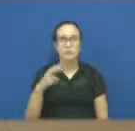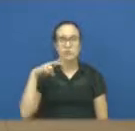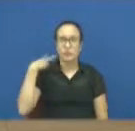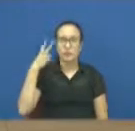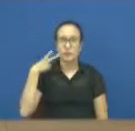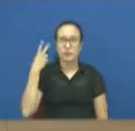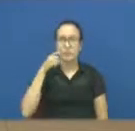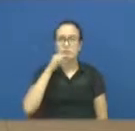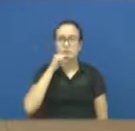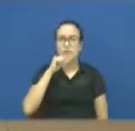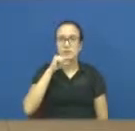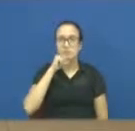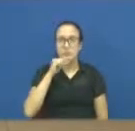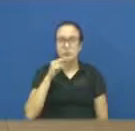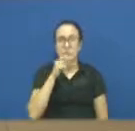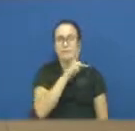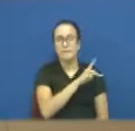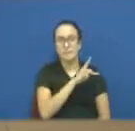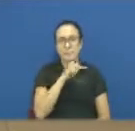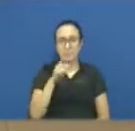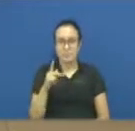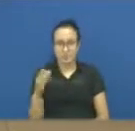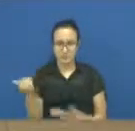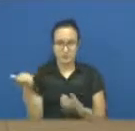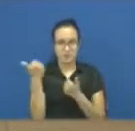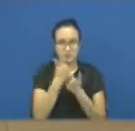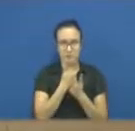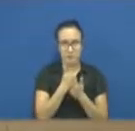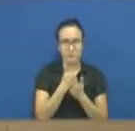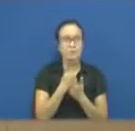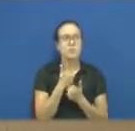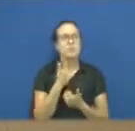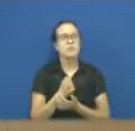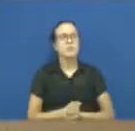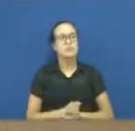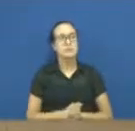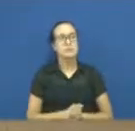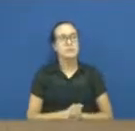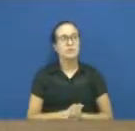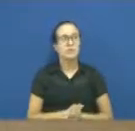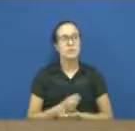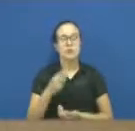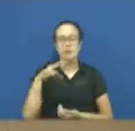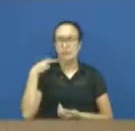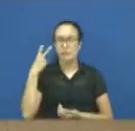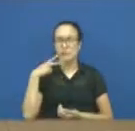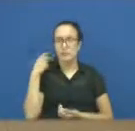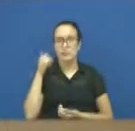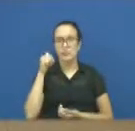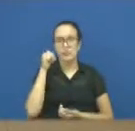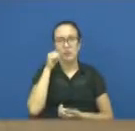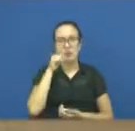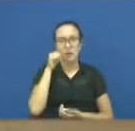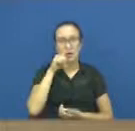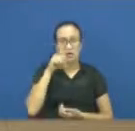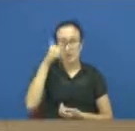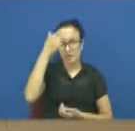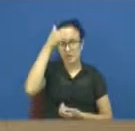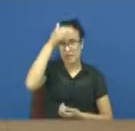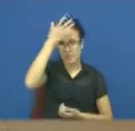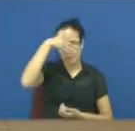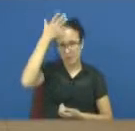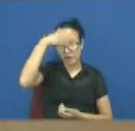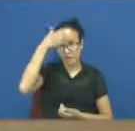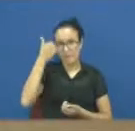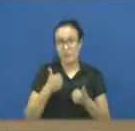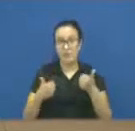Raul para presidir a apreciação deste projeto nesta noite, a vereadora Érica Tanque para ser vice-presidente,